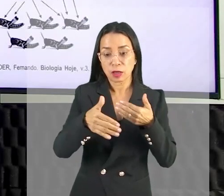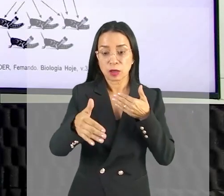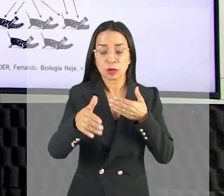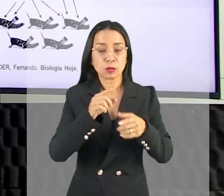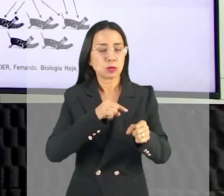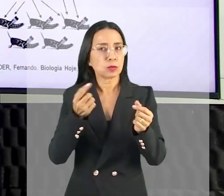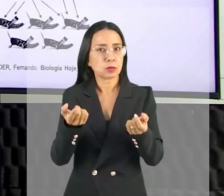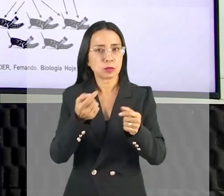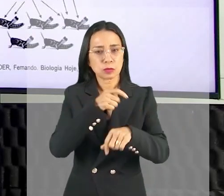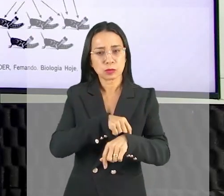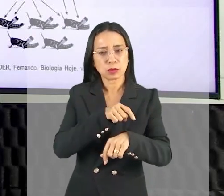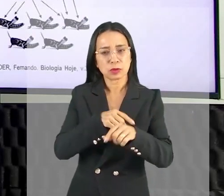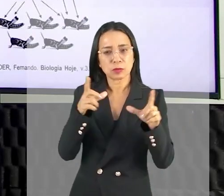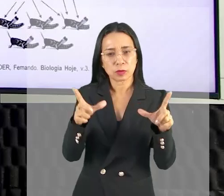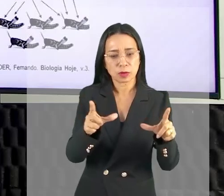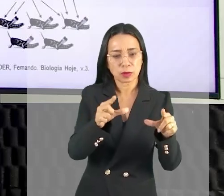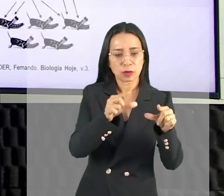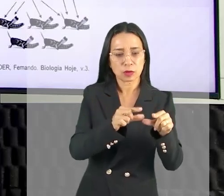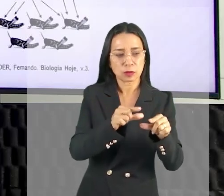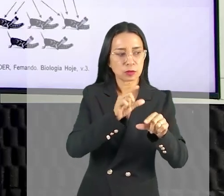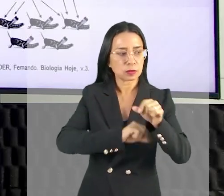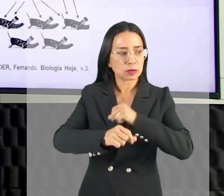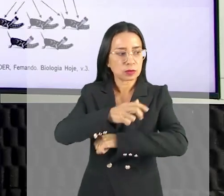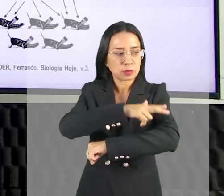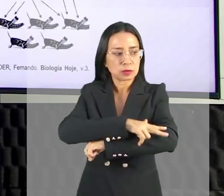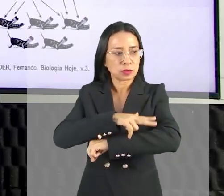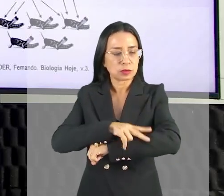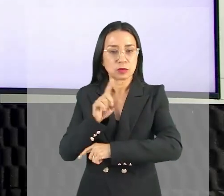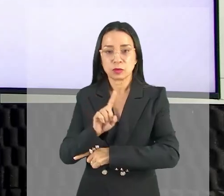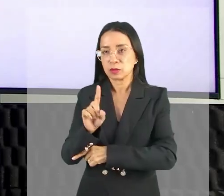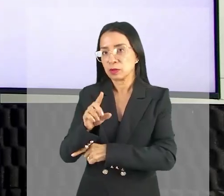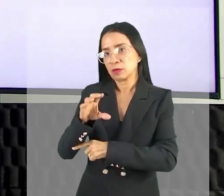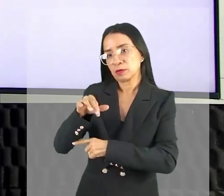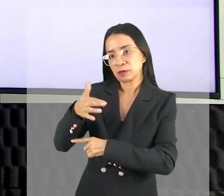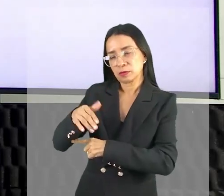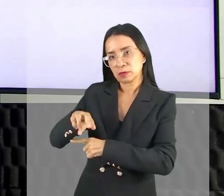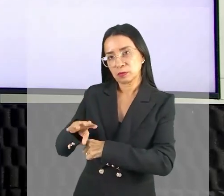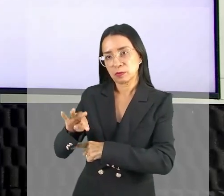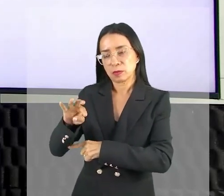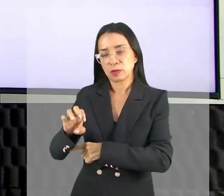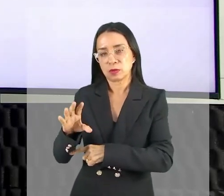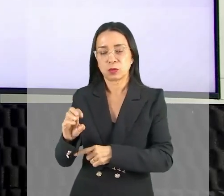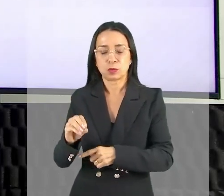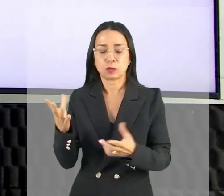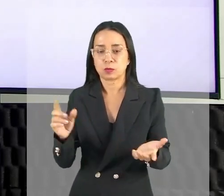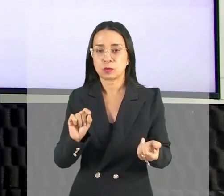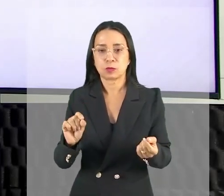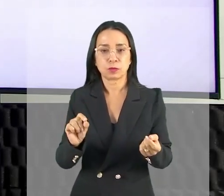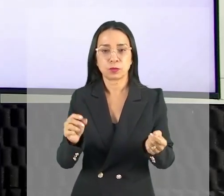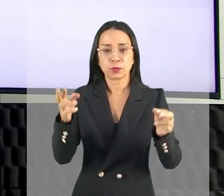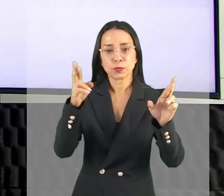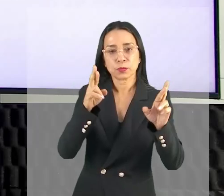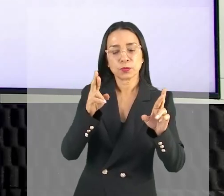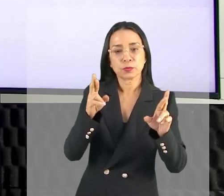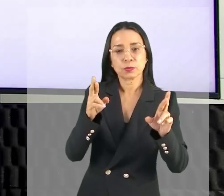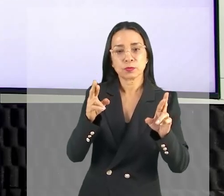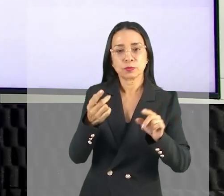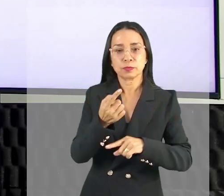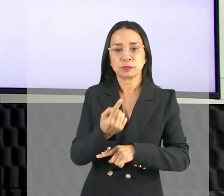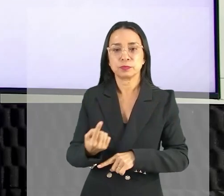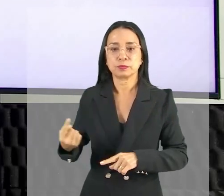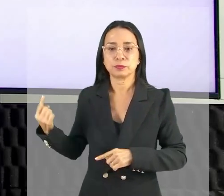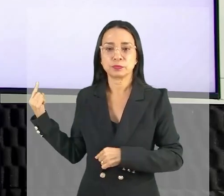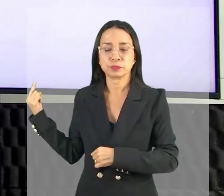dos gafanhotos de cor clara diminuíram. Então, isso não é um favorecimento, né? Em relação aos indivíduos com